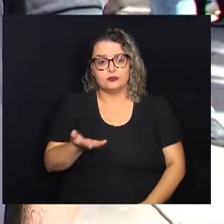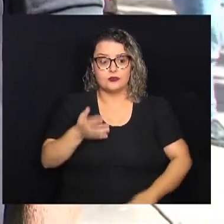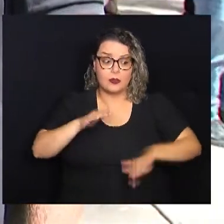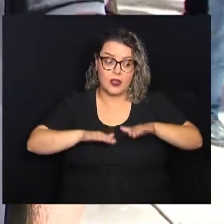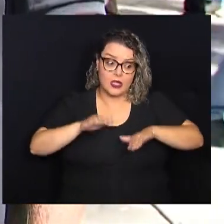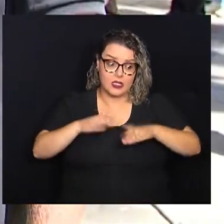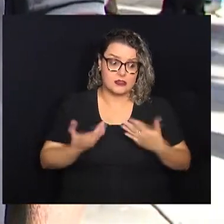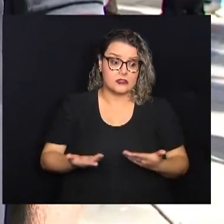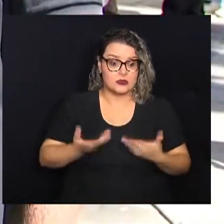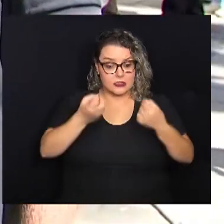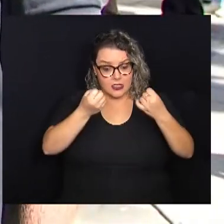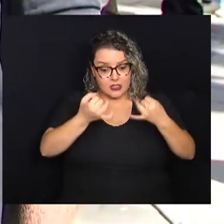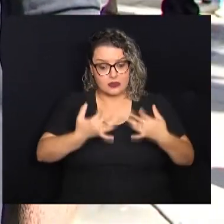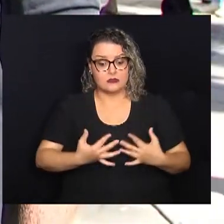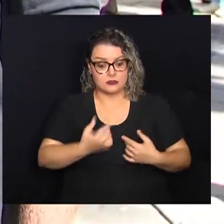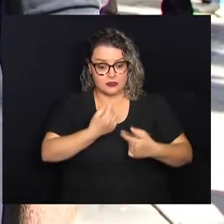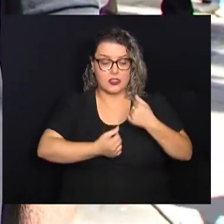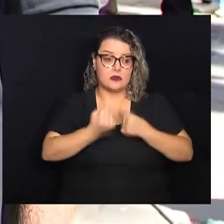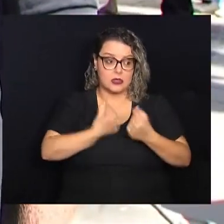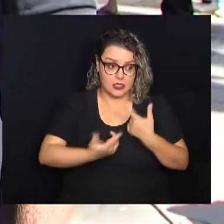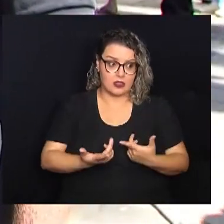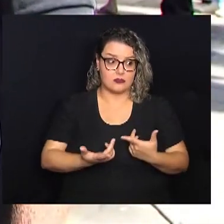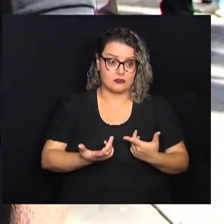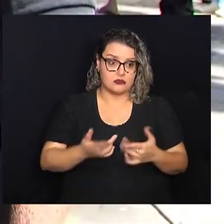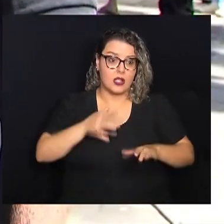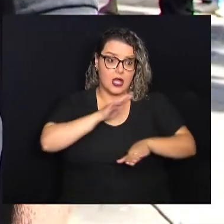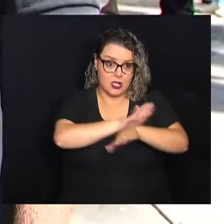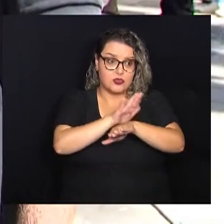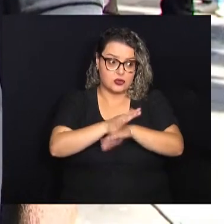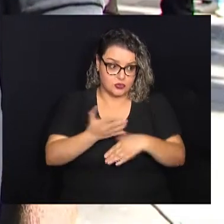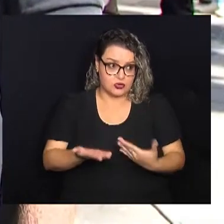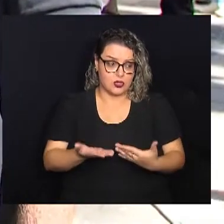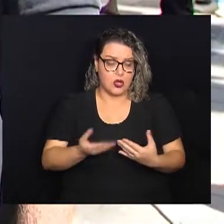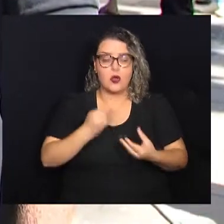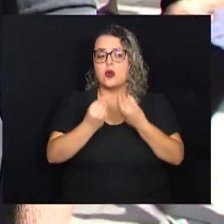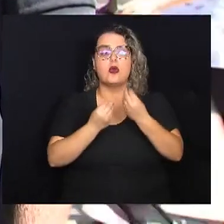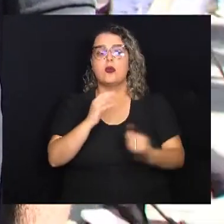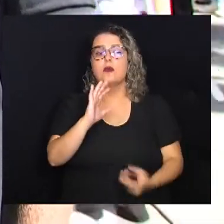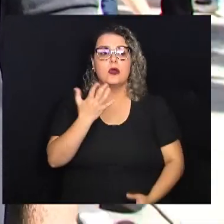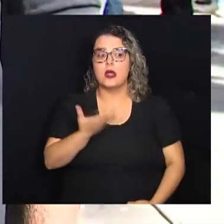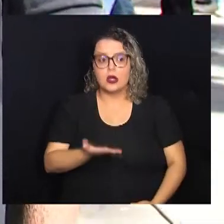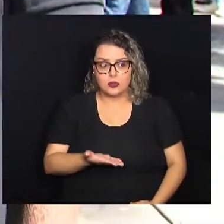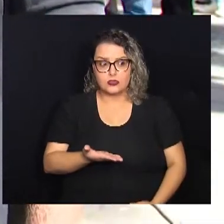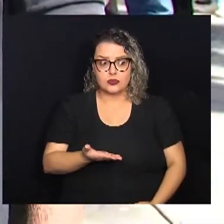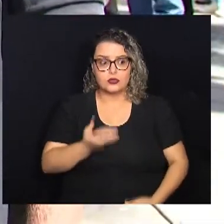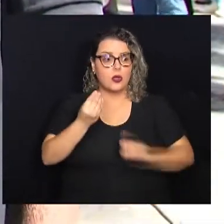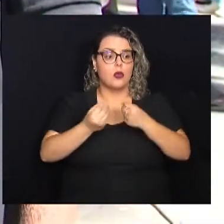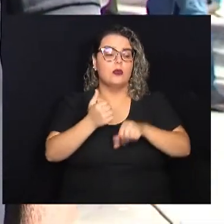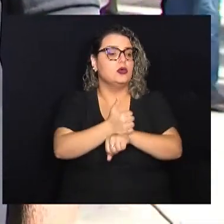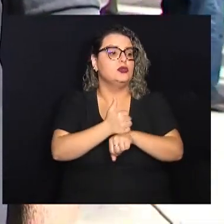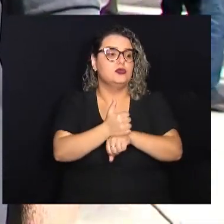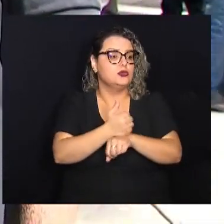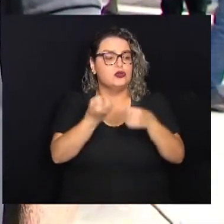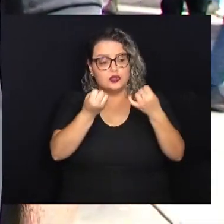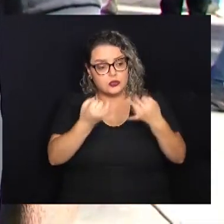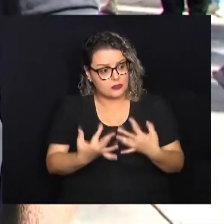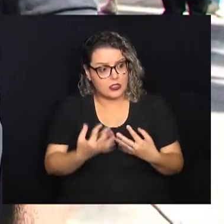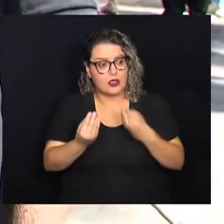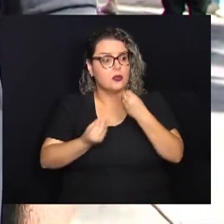essas orientações financeiras, elas acabam ajudando bastante. Como funciona isso? Como que os profissionais aqui são